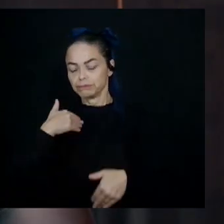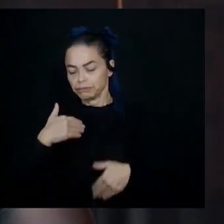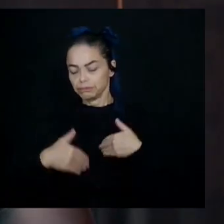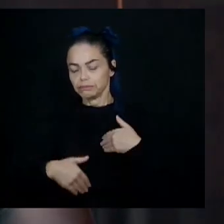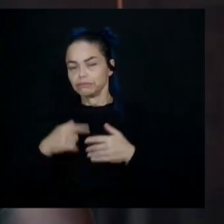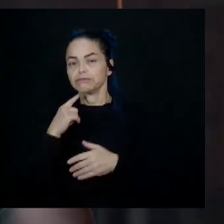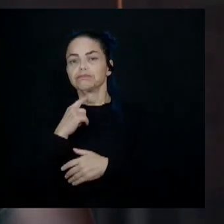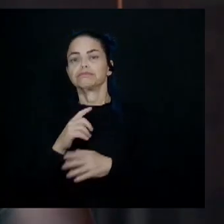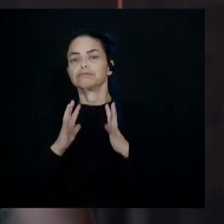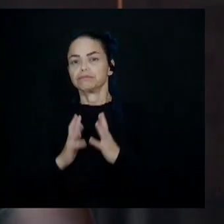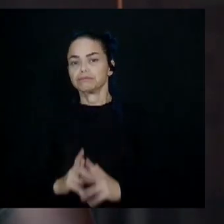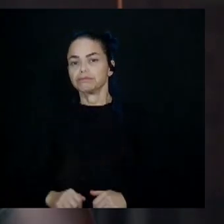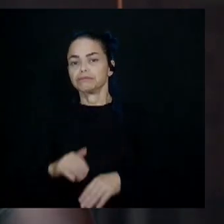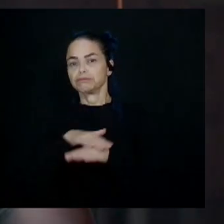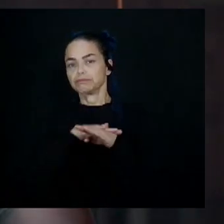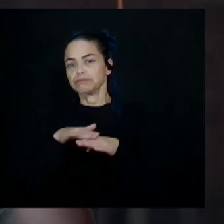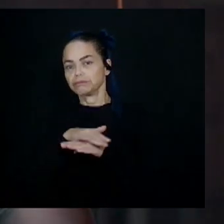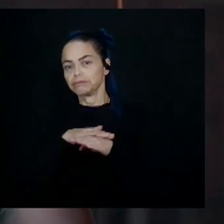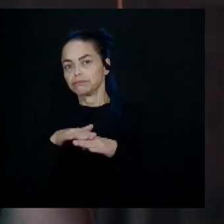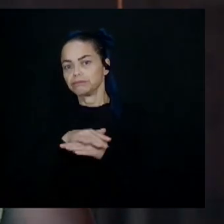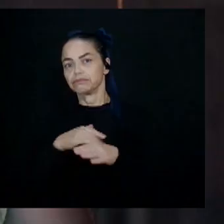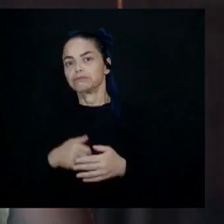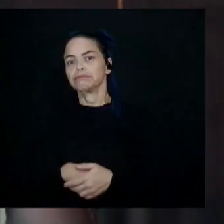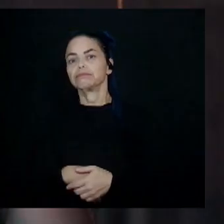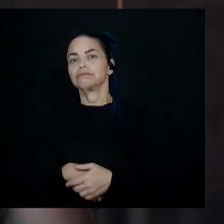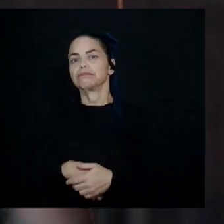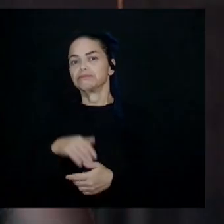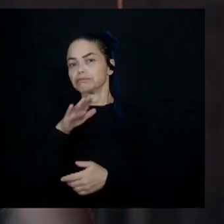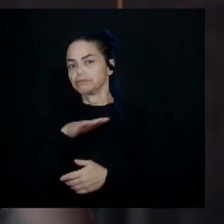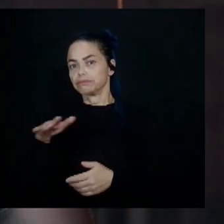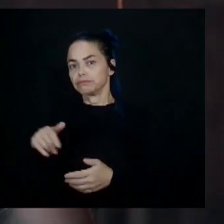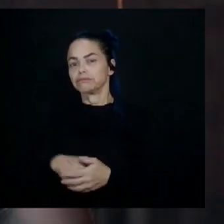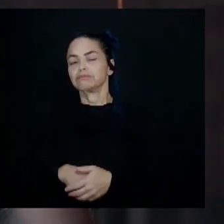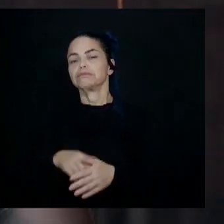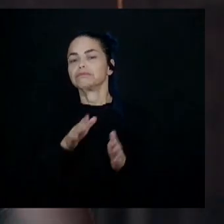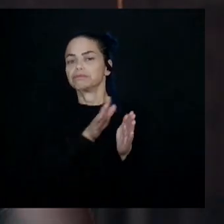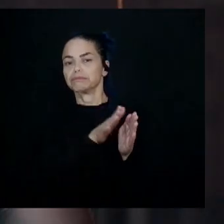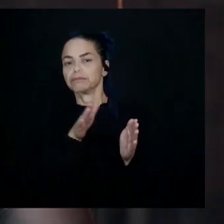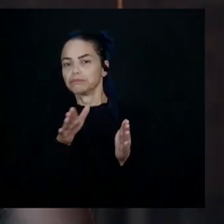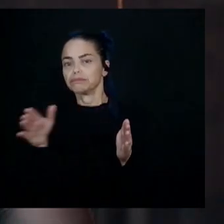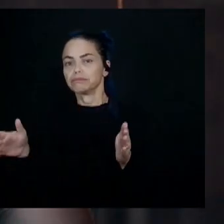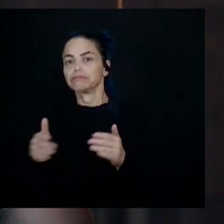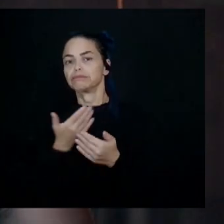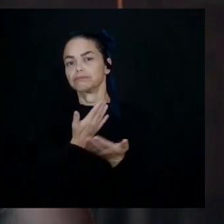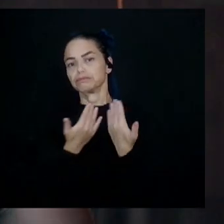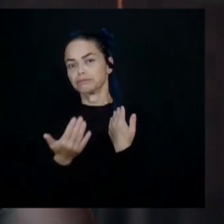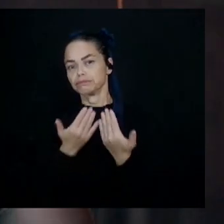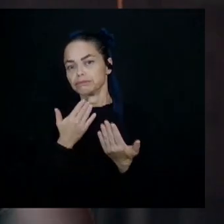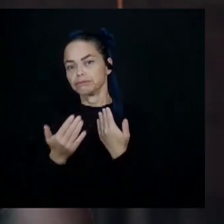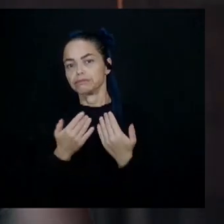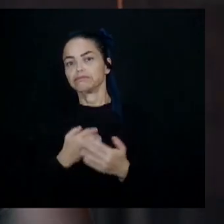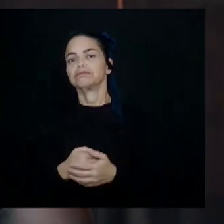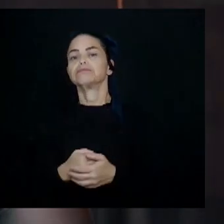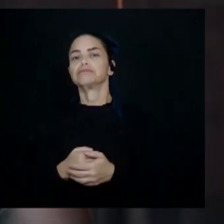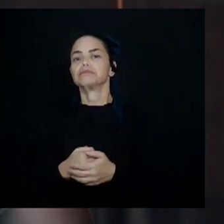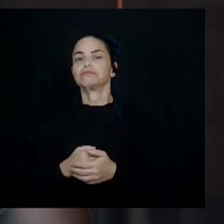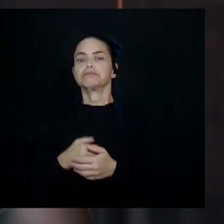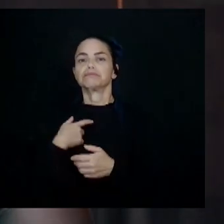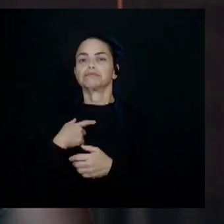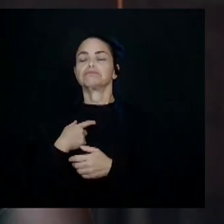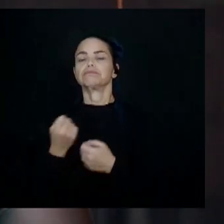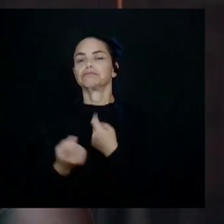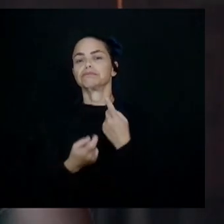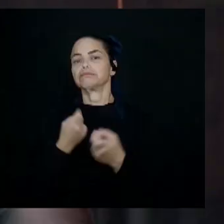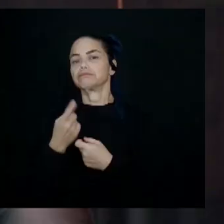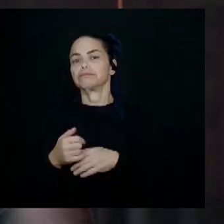ter mais conversas com essa criança, ter esses momentos de conversa, que às vezes são raros nas famílias.